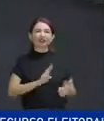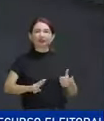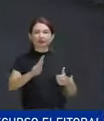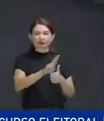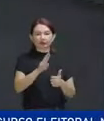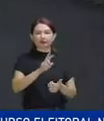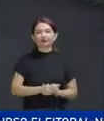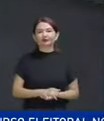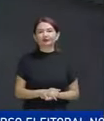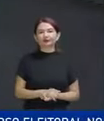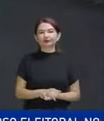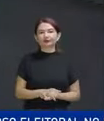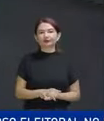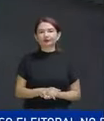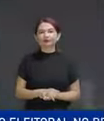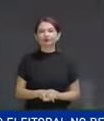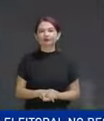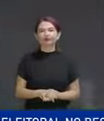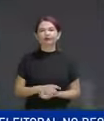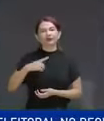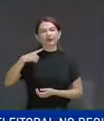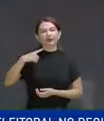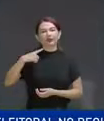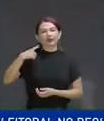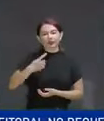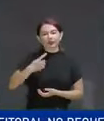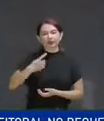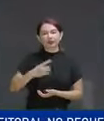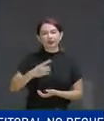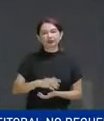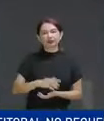Senhora Procuradora Regional Eleitoral, advogados,